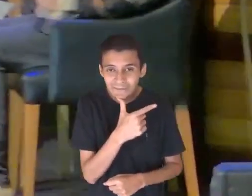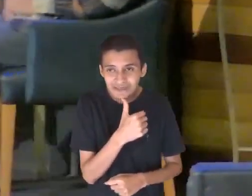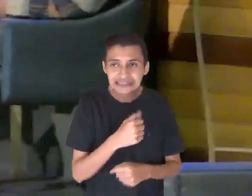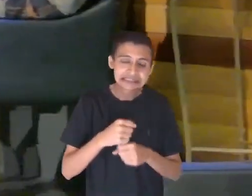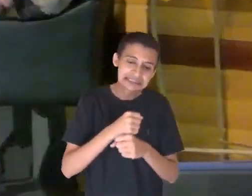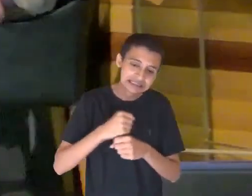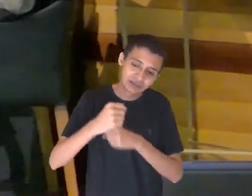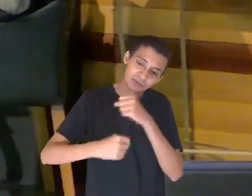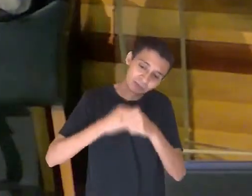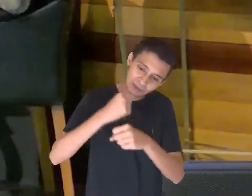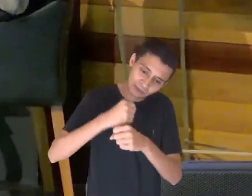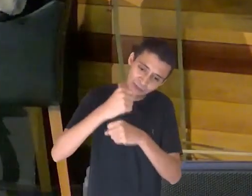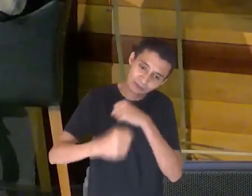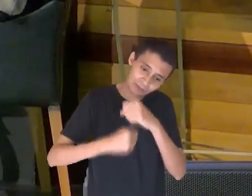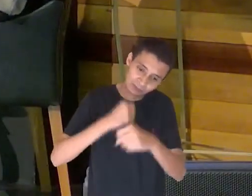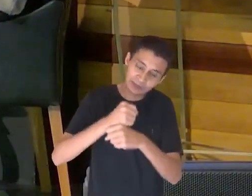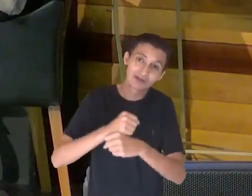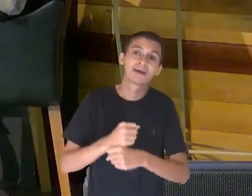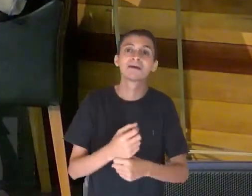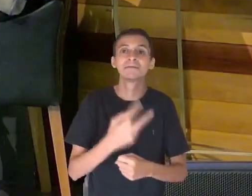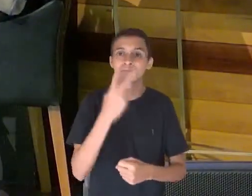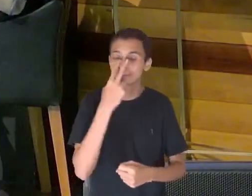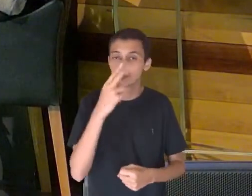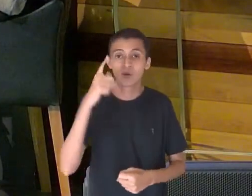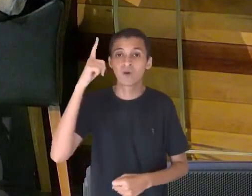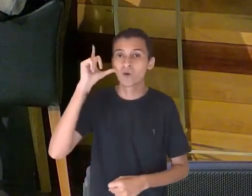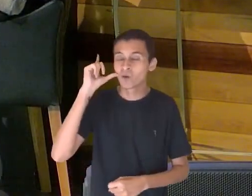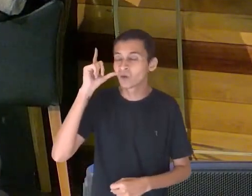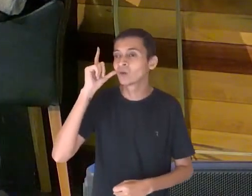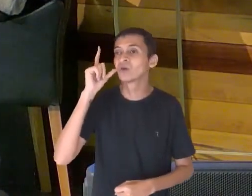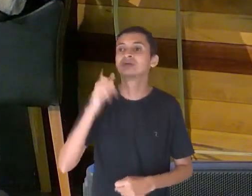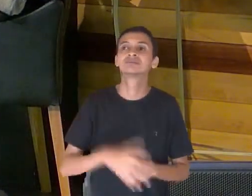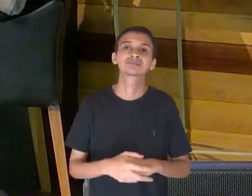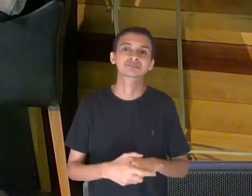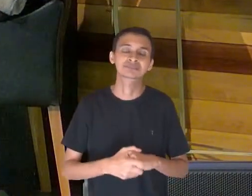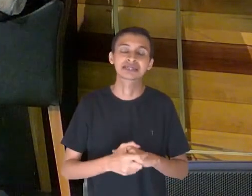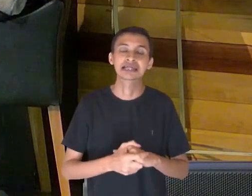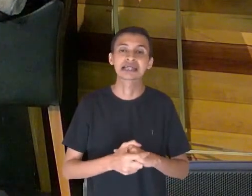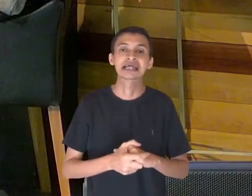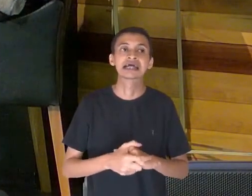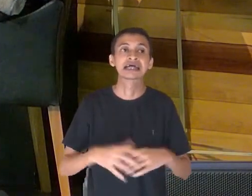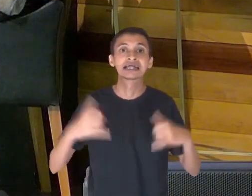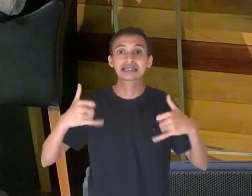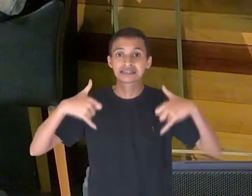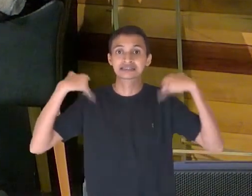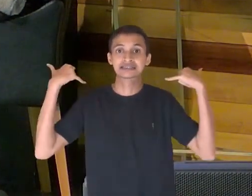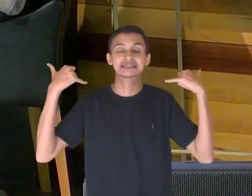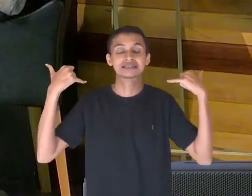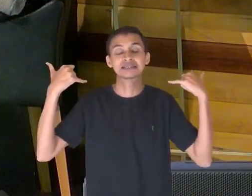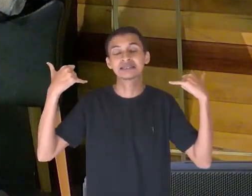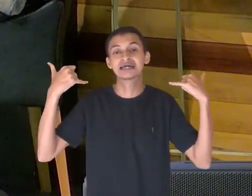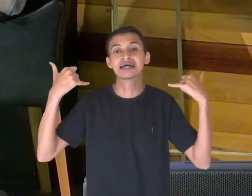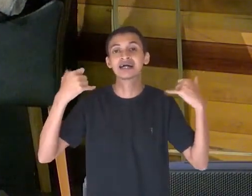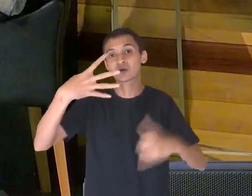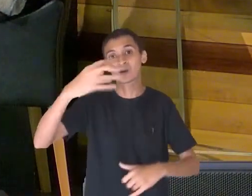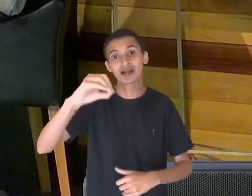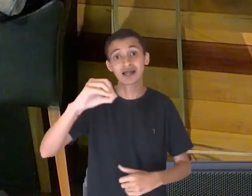Parece que foi ontem que a gente estava no restaurante com os amigos comemorando seus 40 anos. E você já